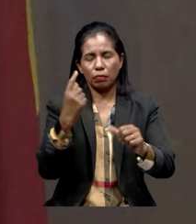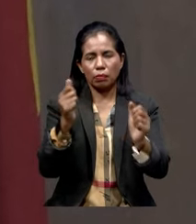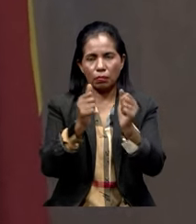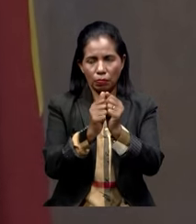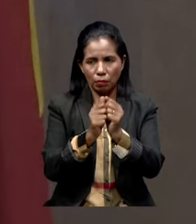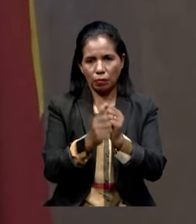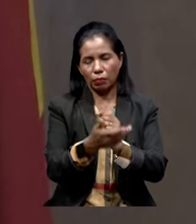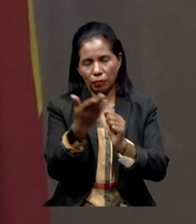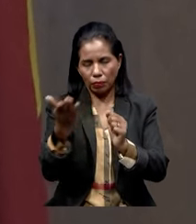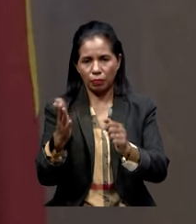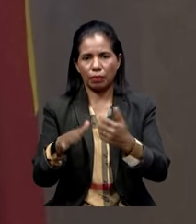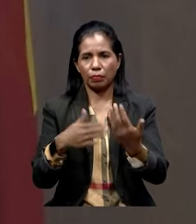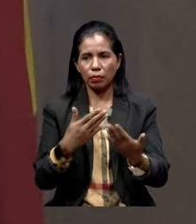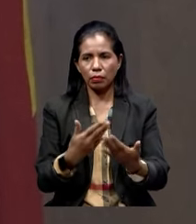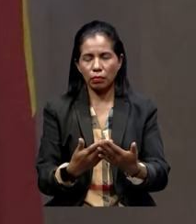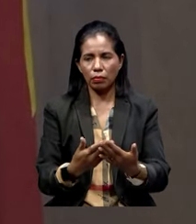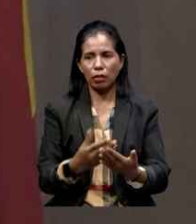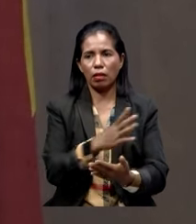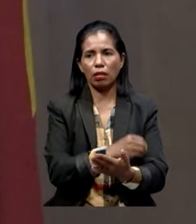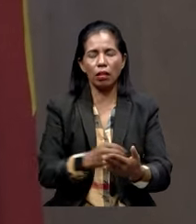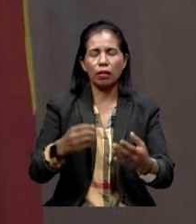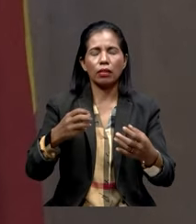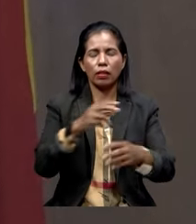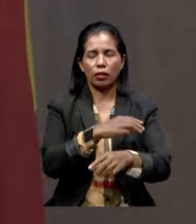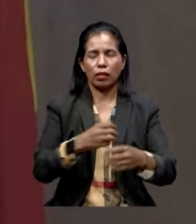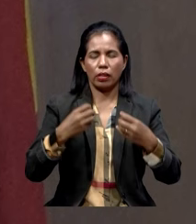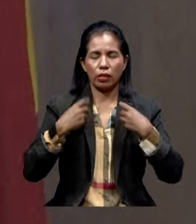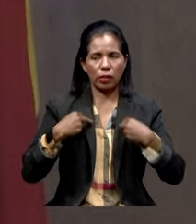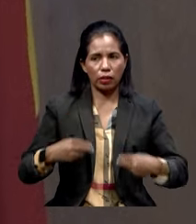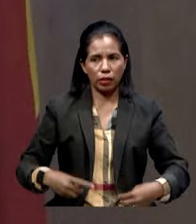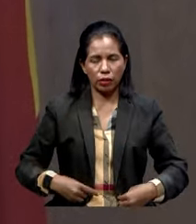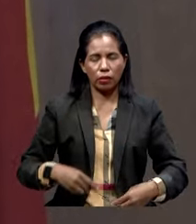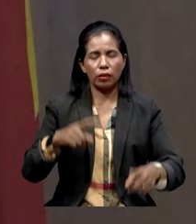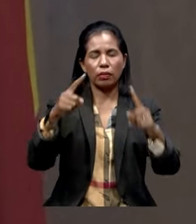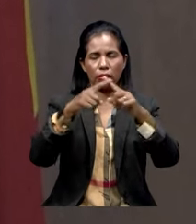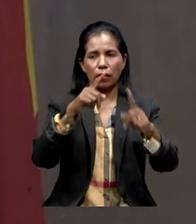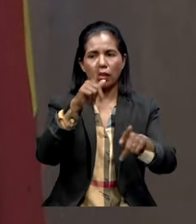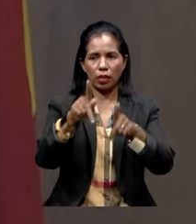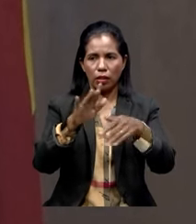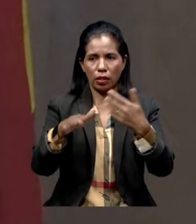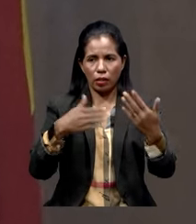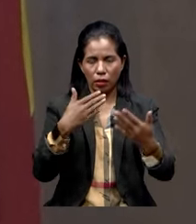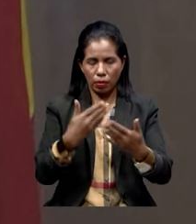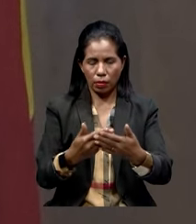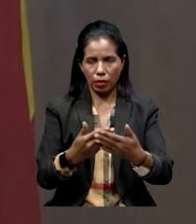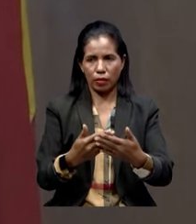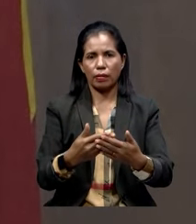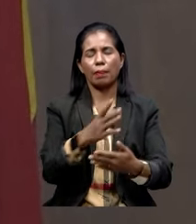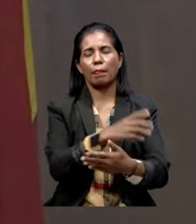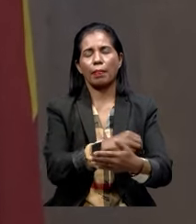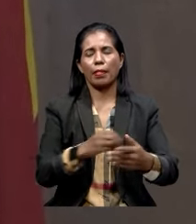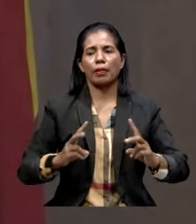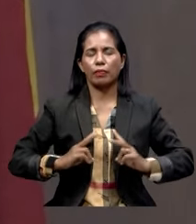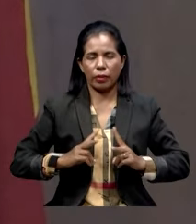que assumo esta nacionalidade de um povo heroico